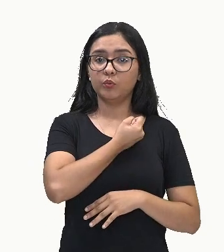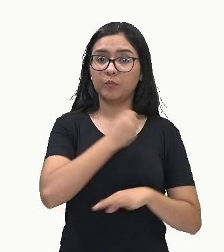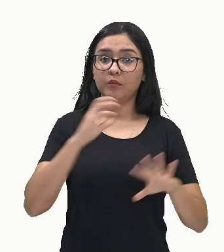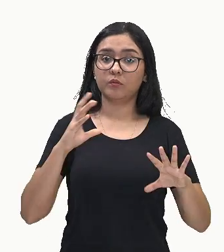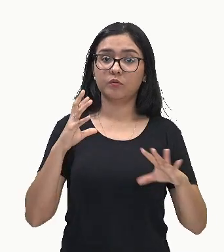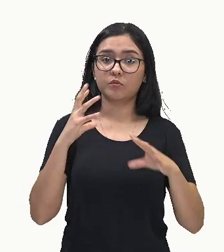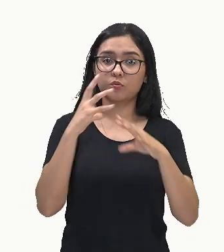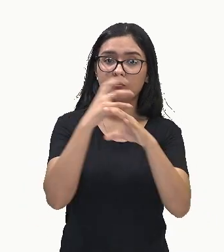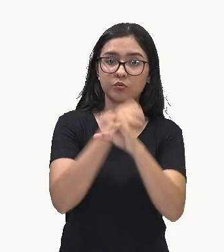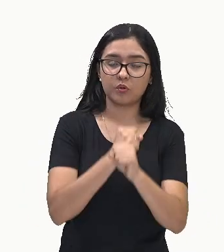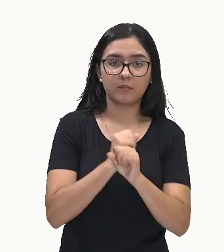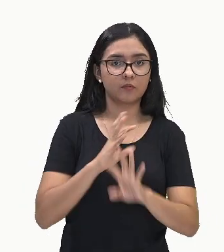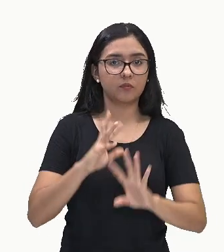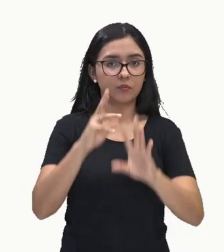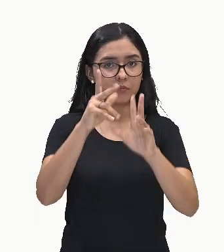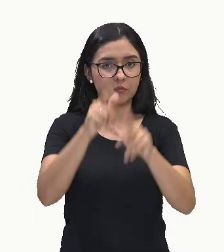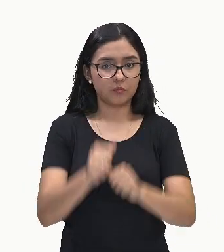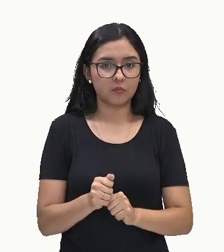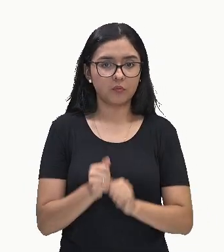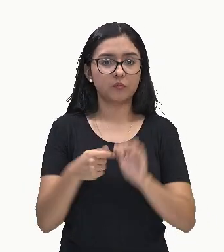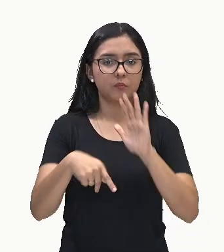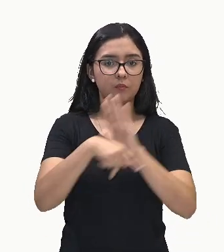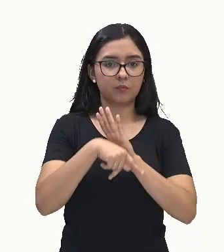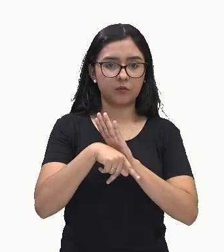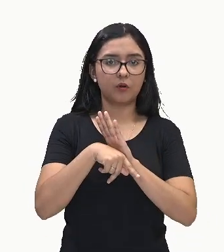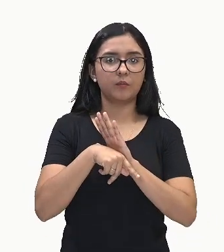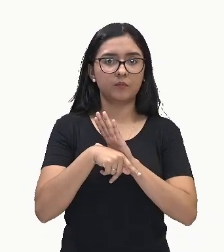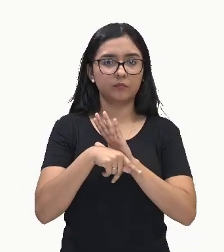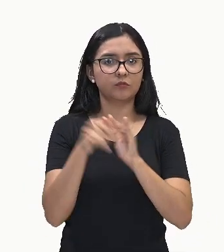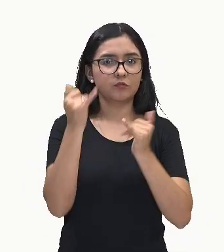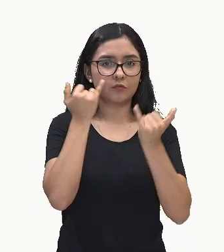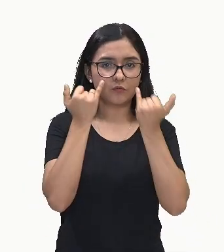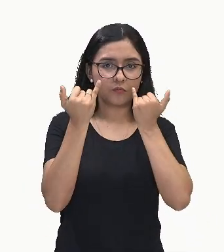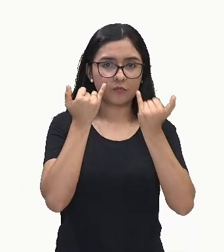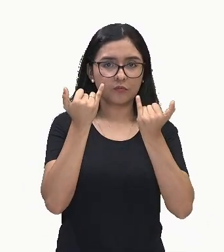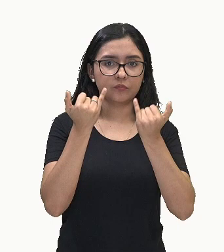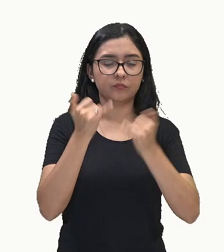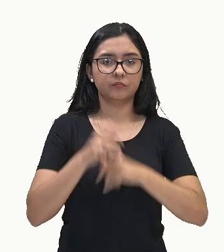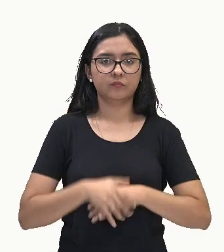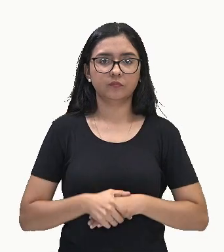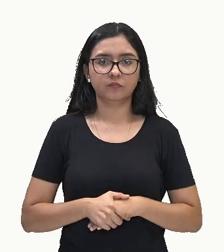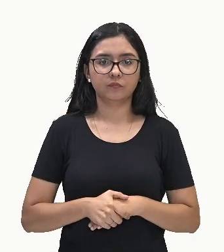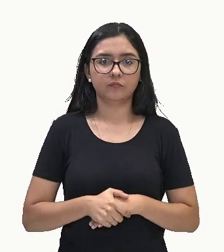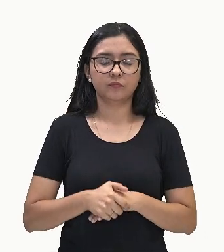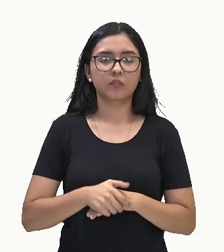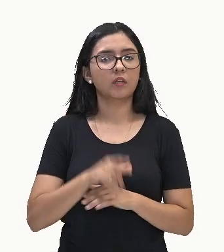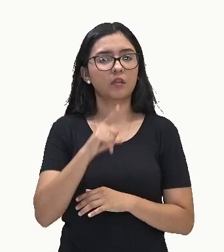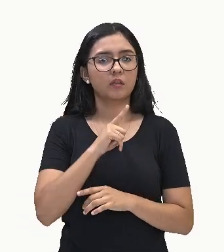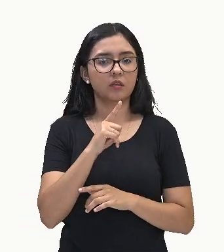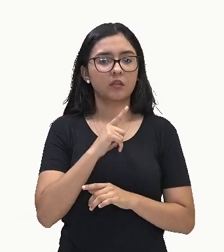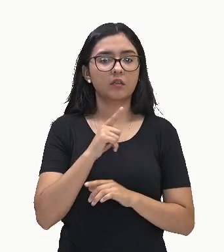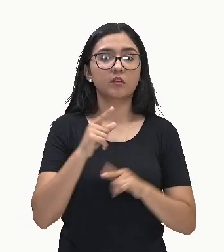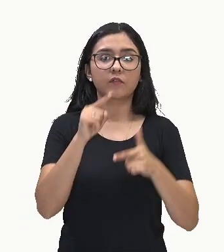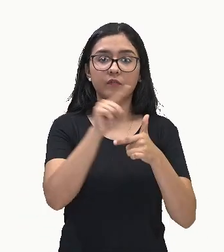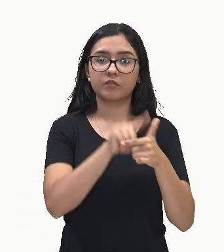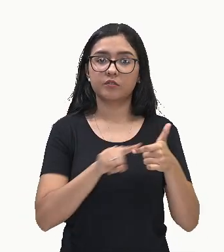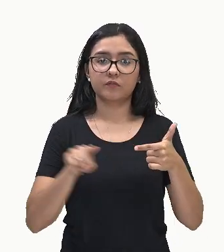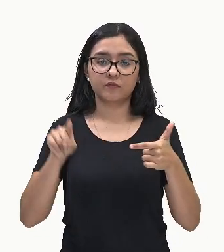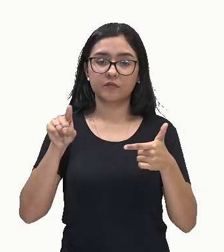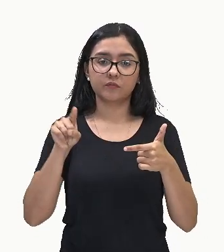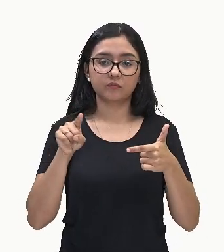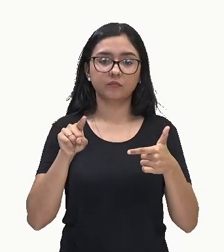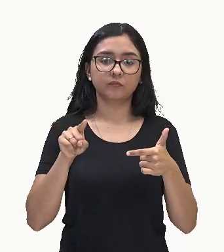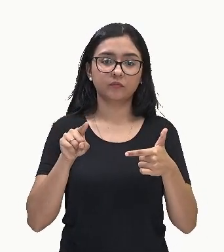do conjunto né que compõe aquele conjunto de dados isso está sendo dividido